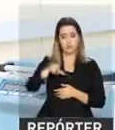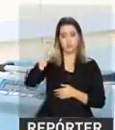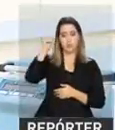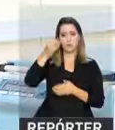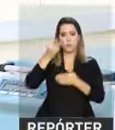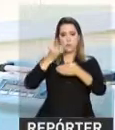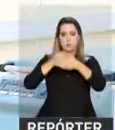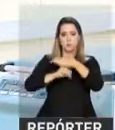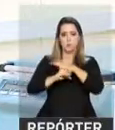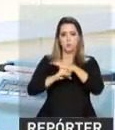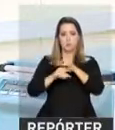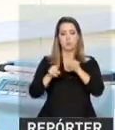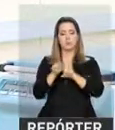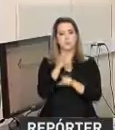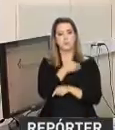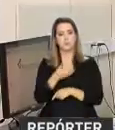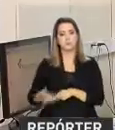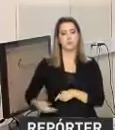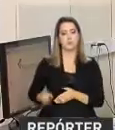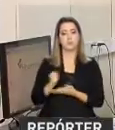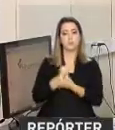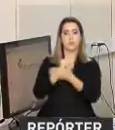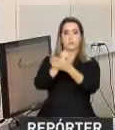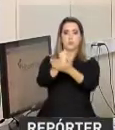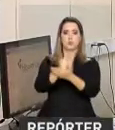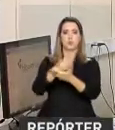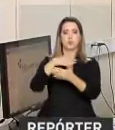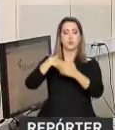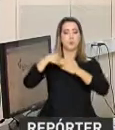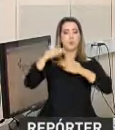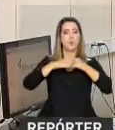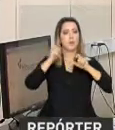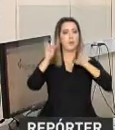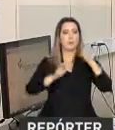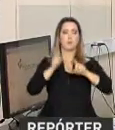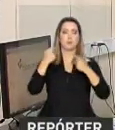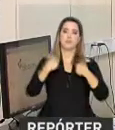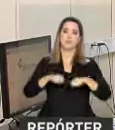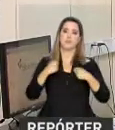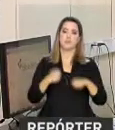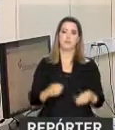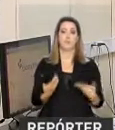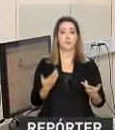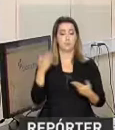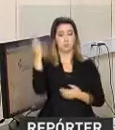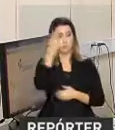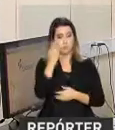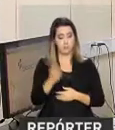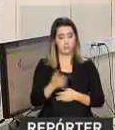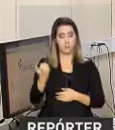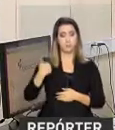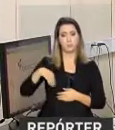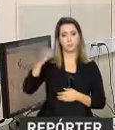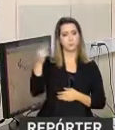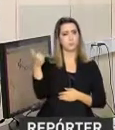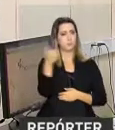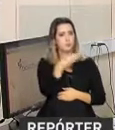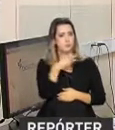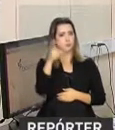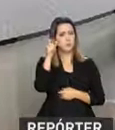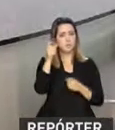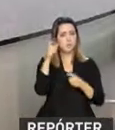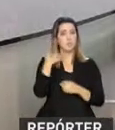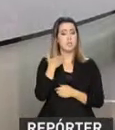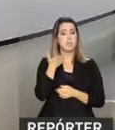por armazenar em um banco público doa material para qualquer pessoa que precisar. No Brasil, existem 13 bancos